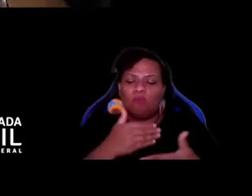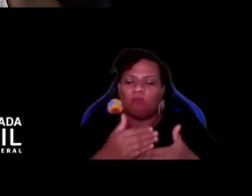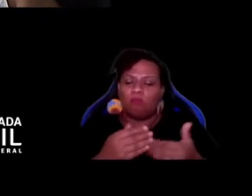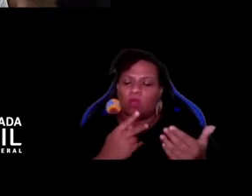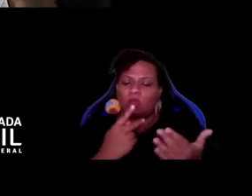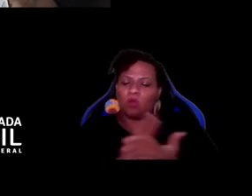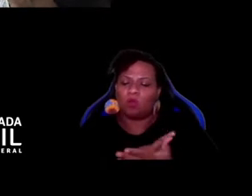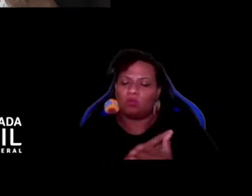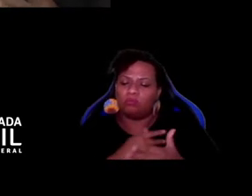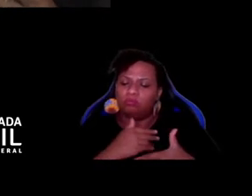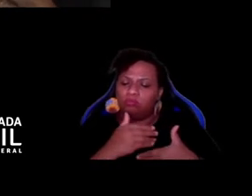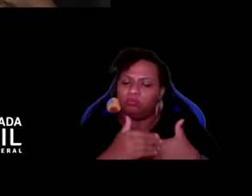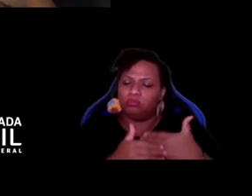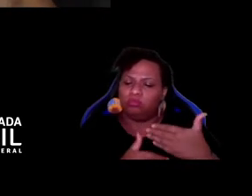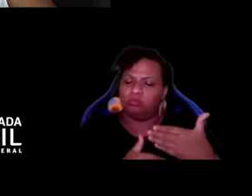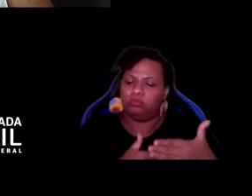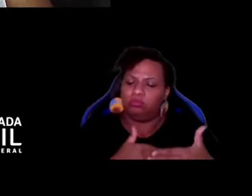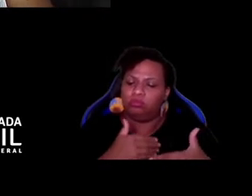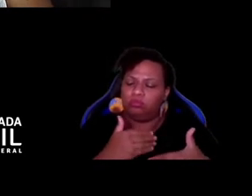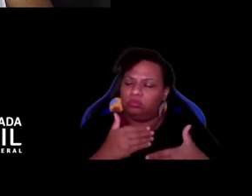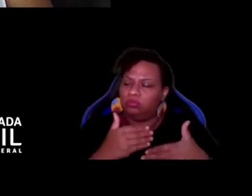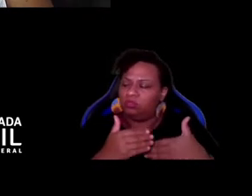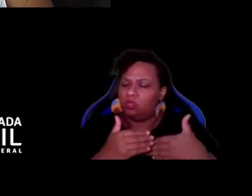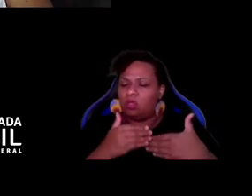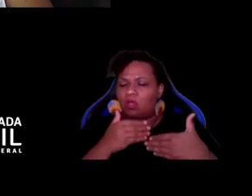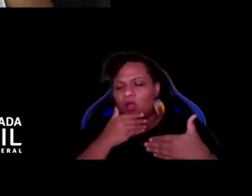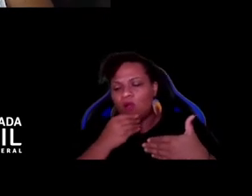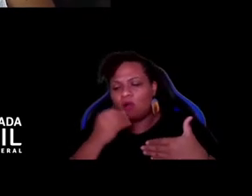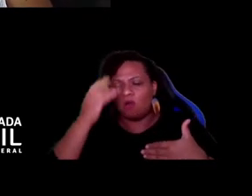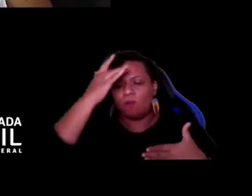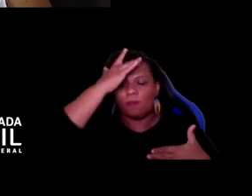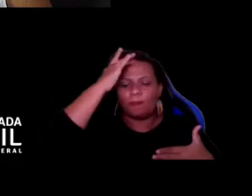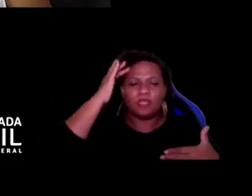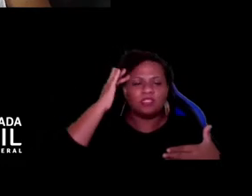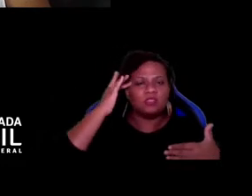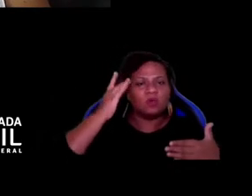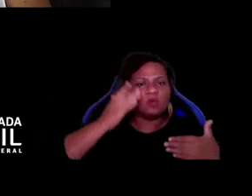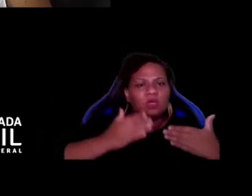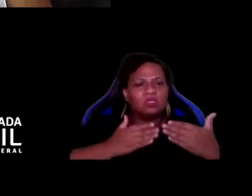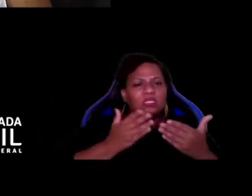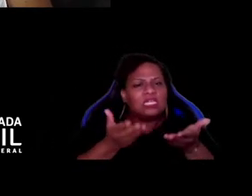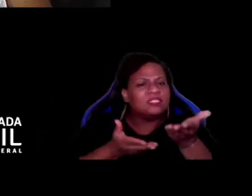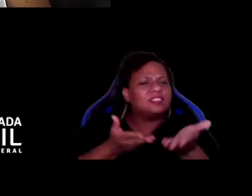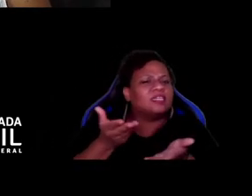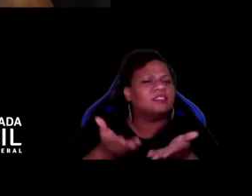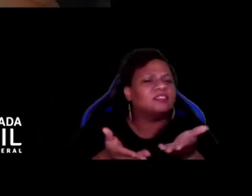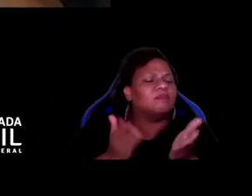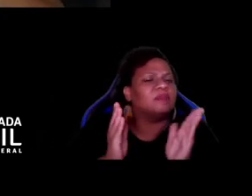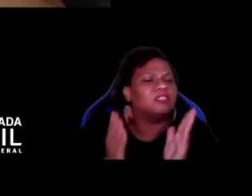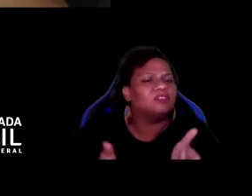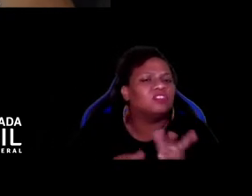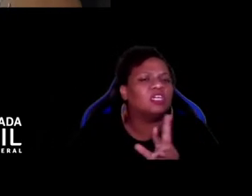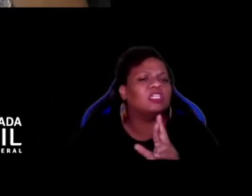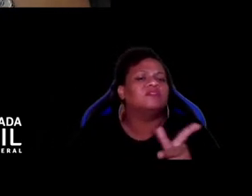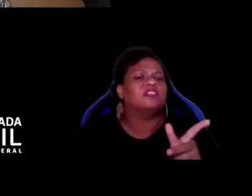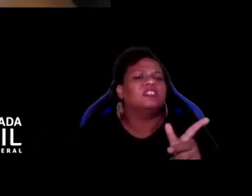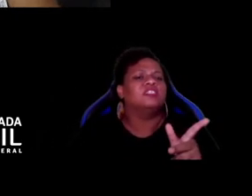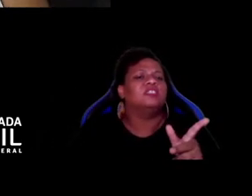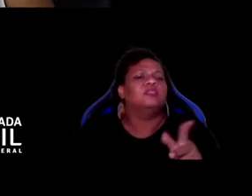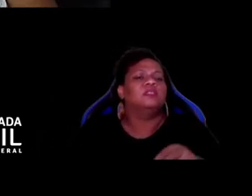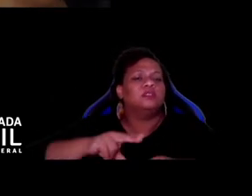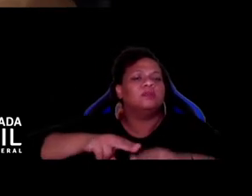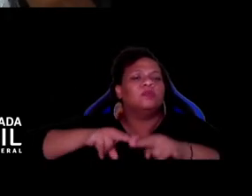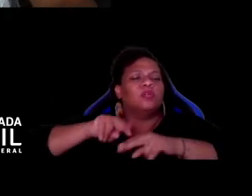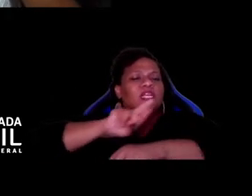Ou de alguns homens, enfim, né? De determinado tratamento, e também pela via racial, né? Porque